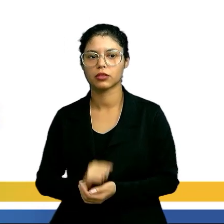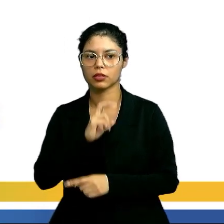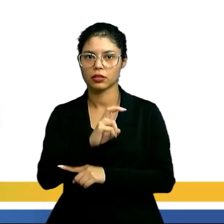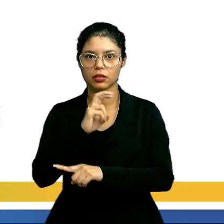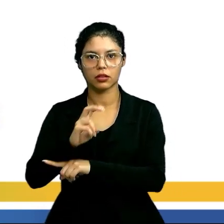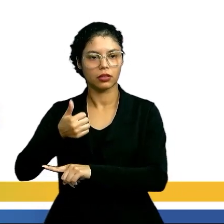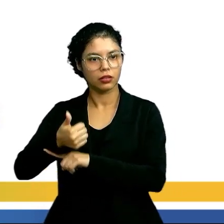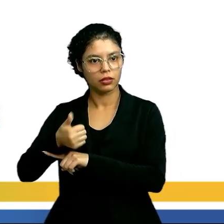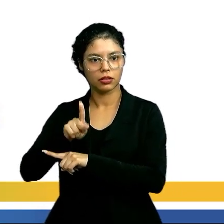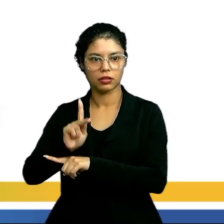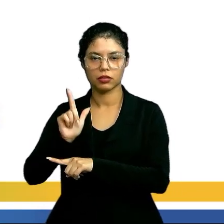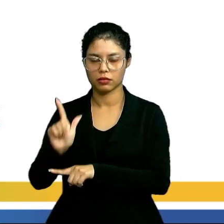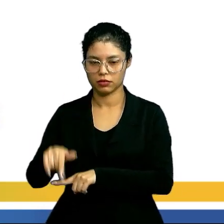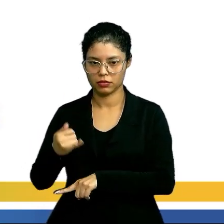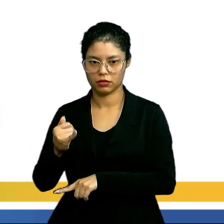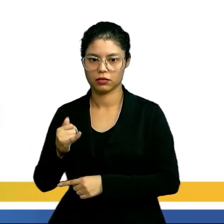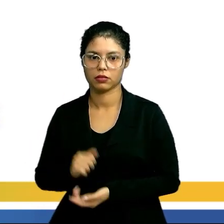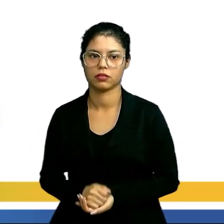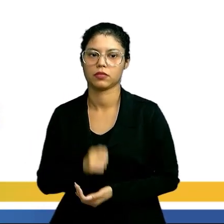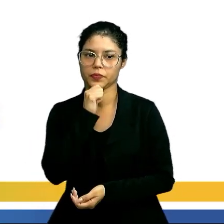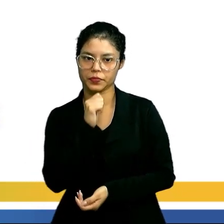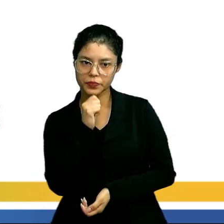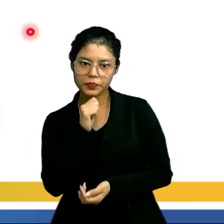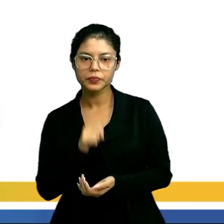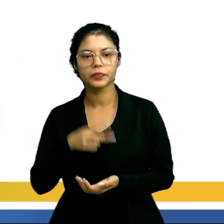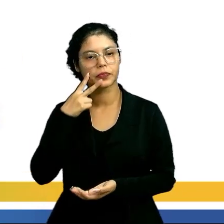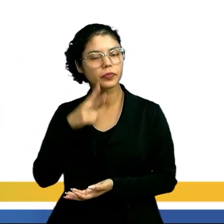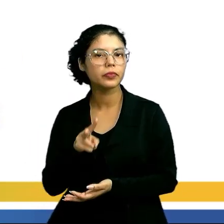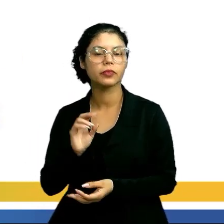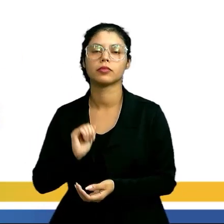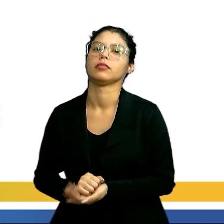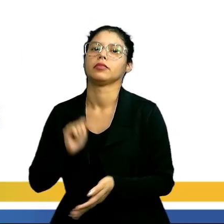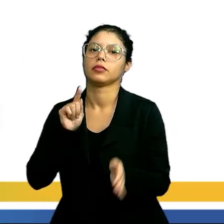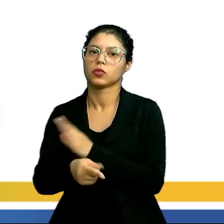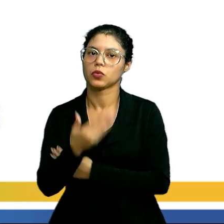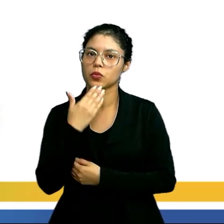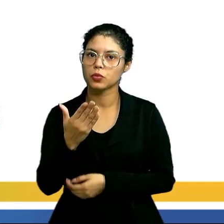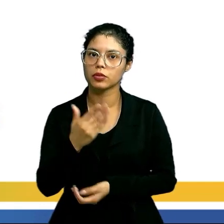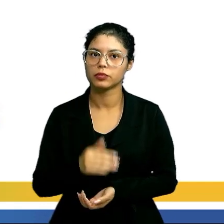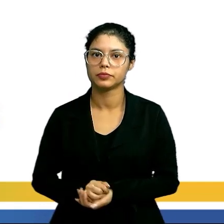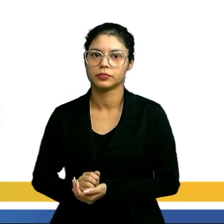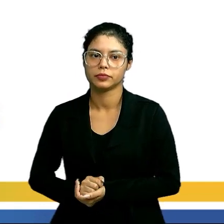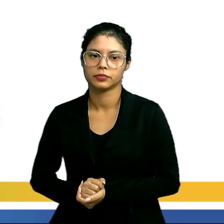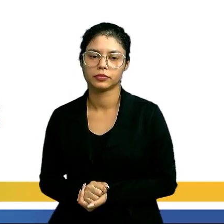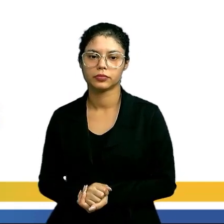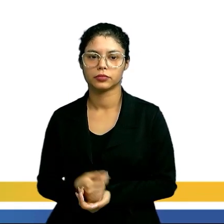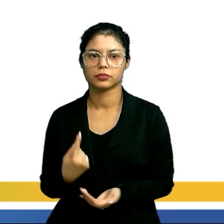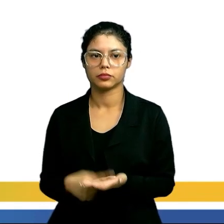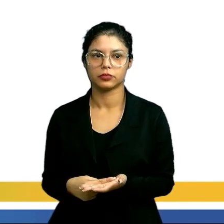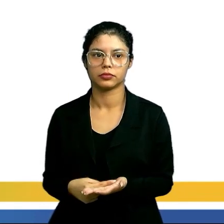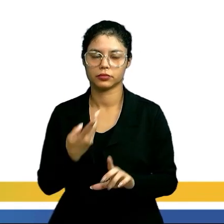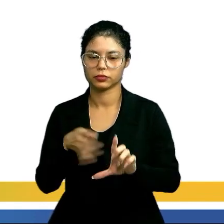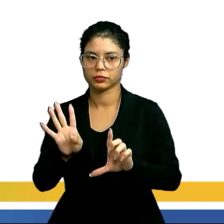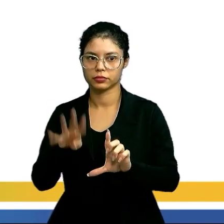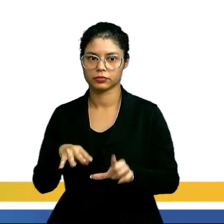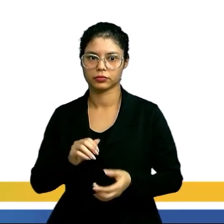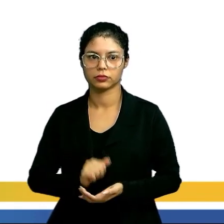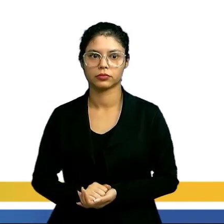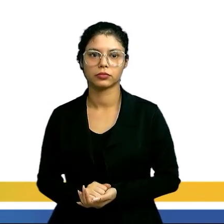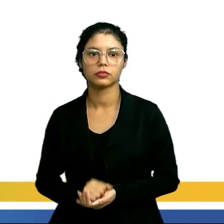energia mecânica, por sua vez, ela é a soma das energias cinéticas com as energias potenciais. Quando eu falo de